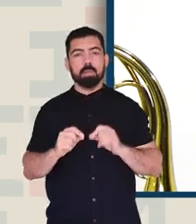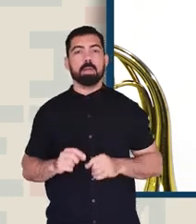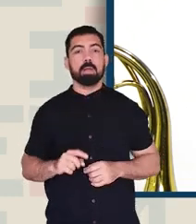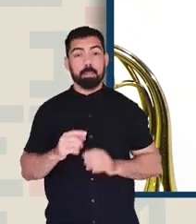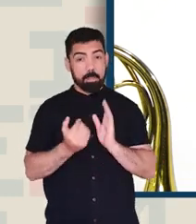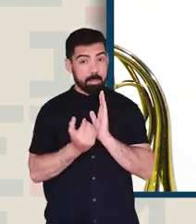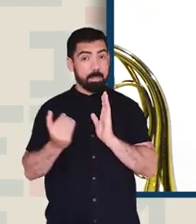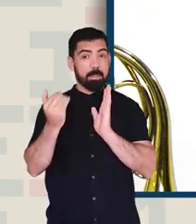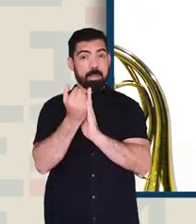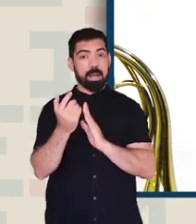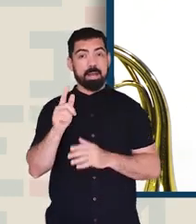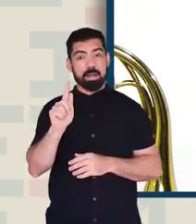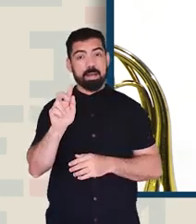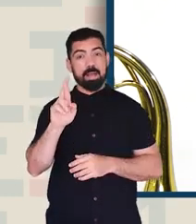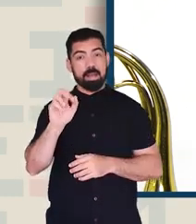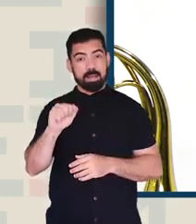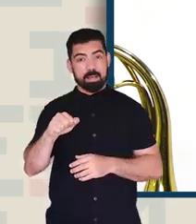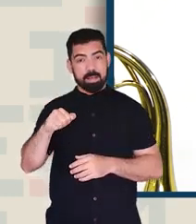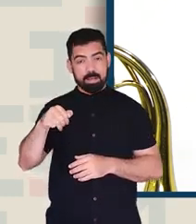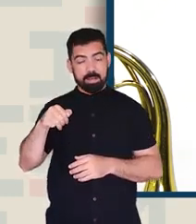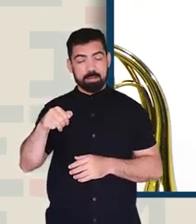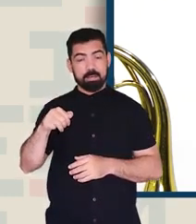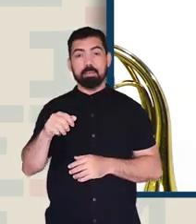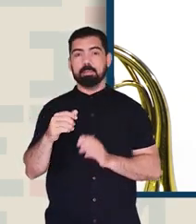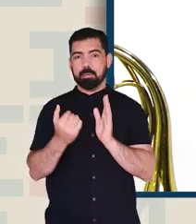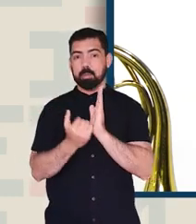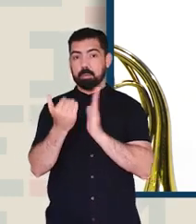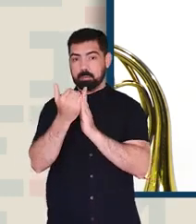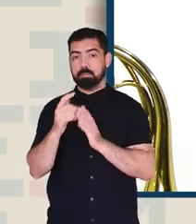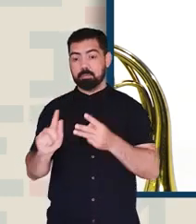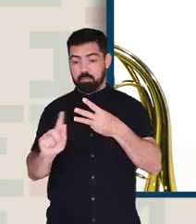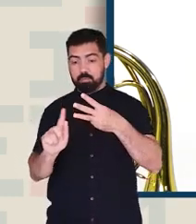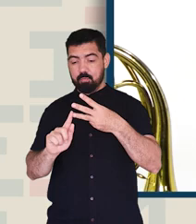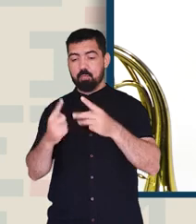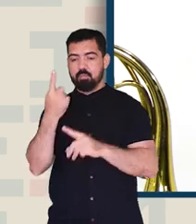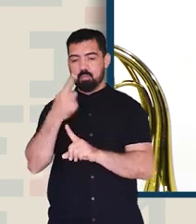deixando o instrumento mais grave um tom e meio.